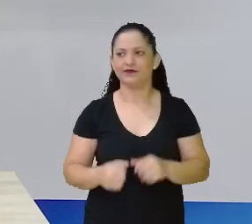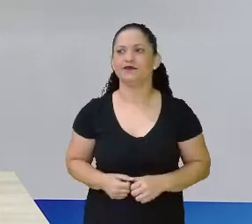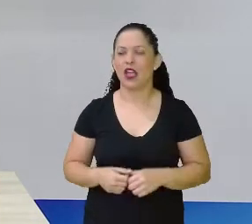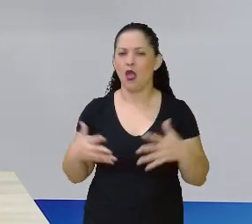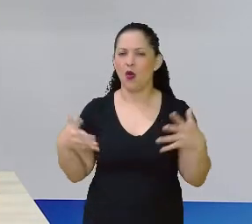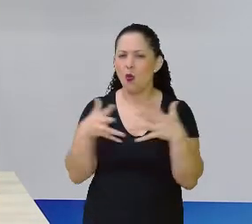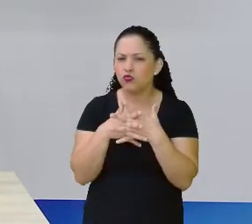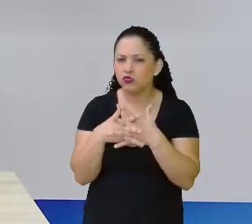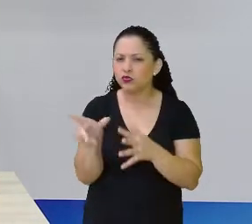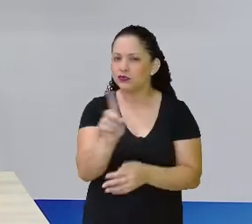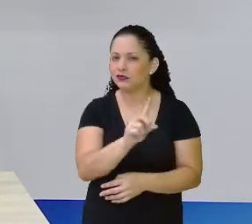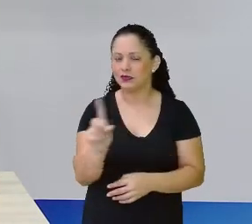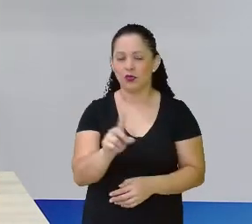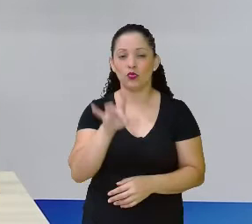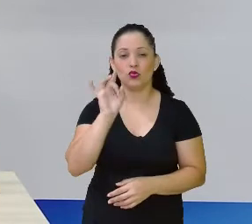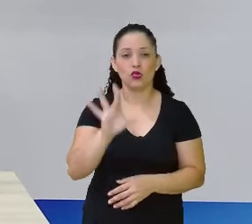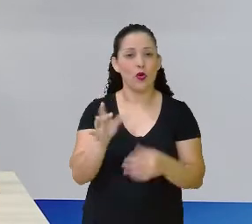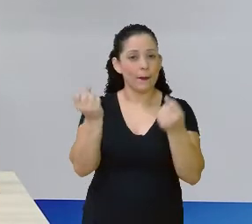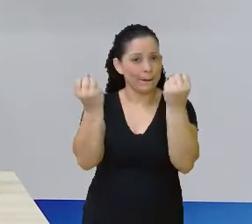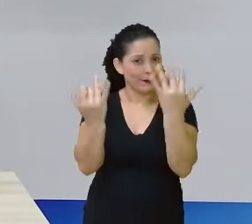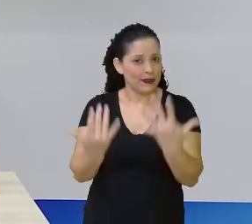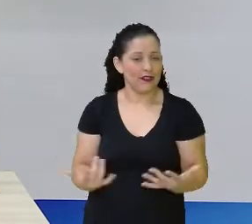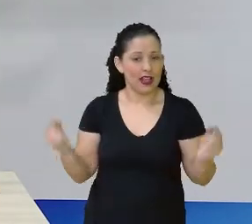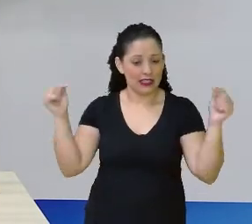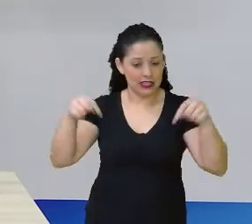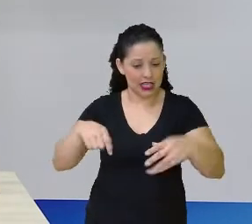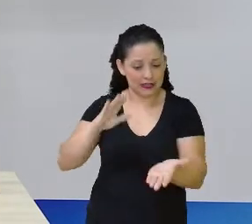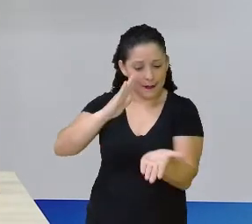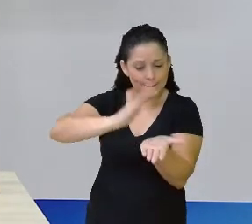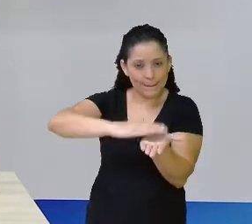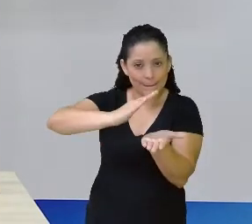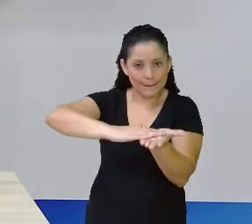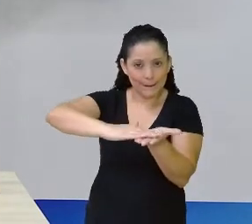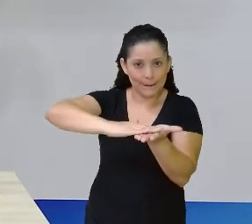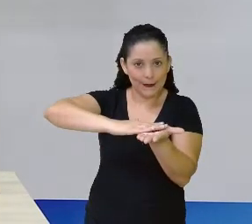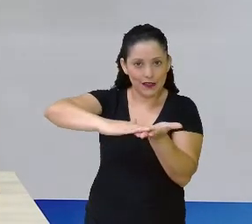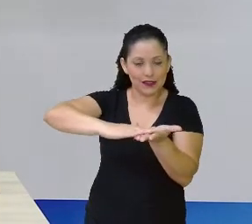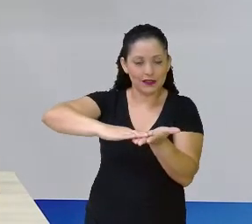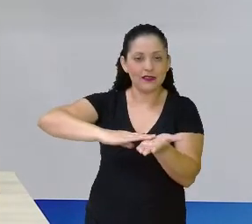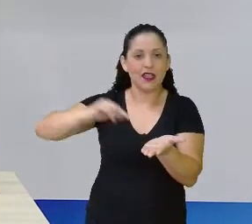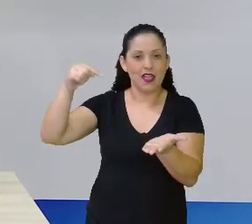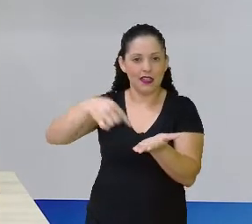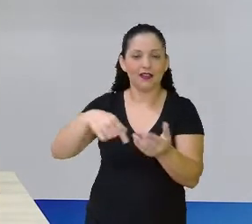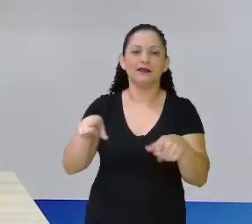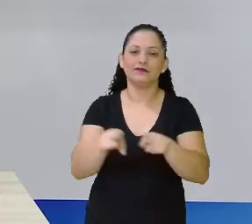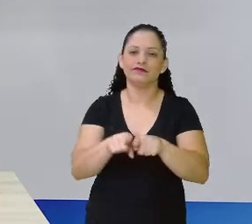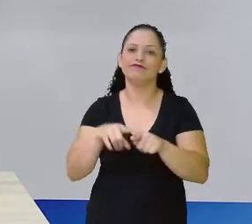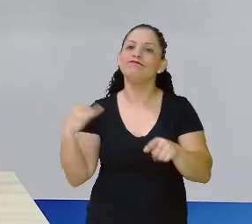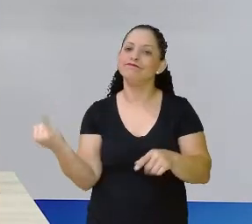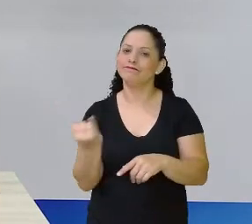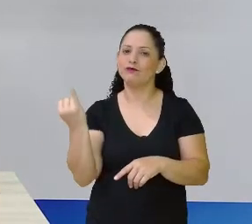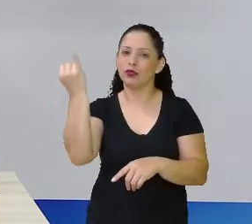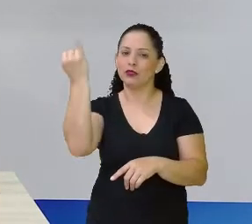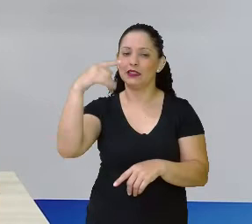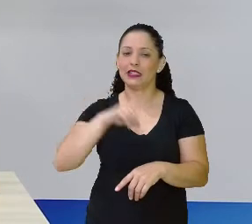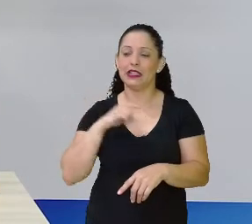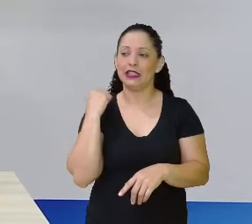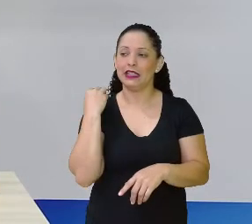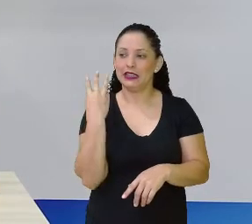não. Eu só estou dizendo que essa base também conta, como está escrito aqui. Eu tenho 3